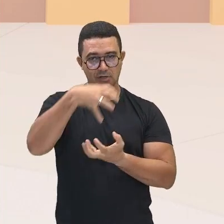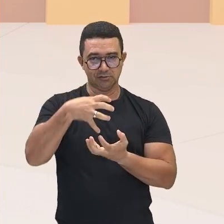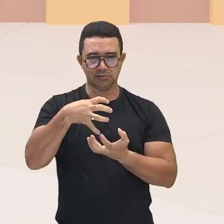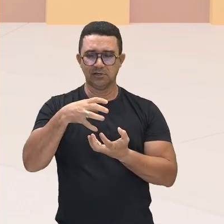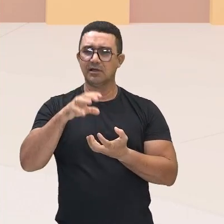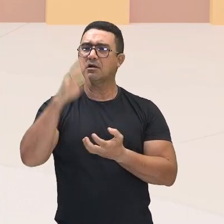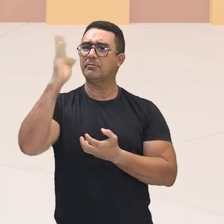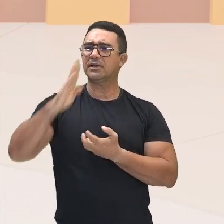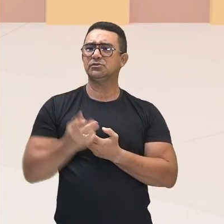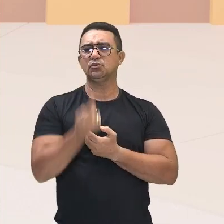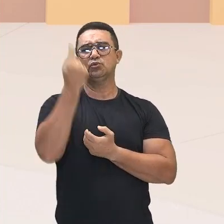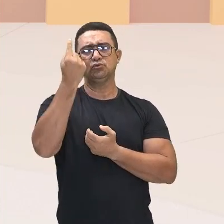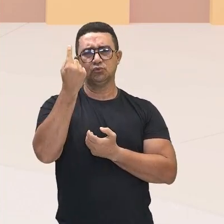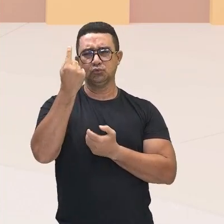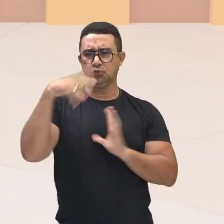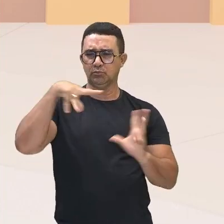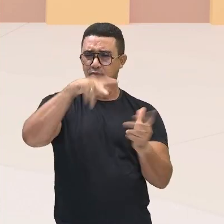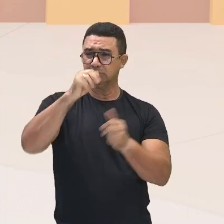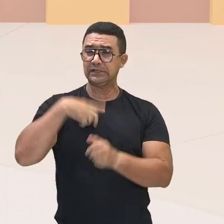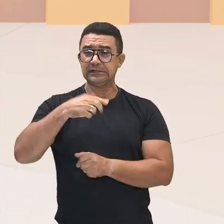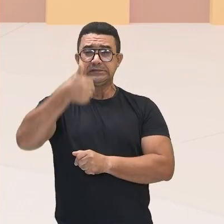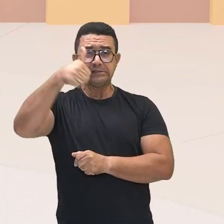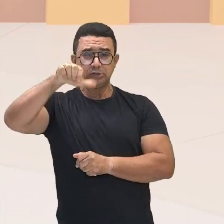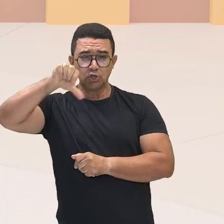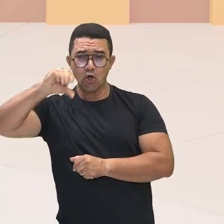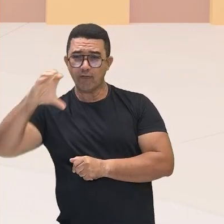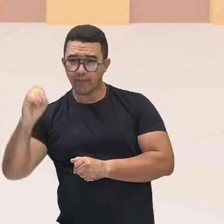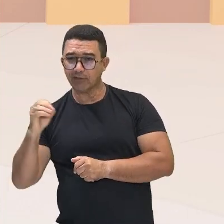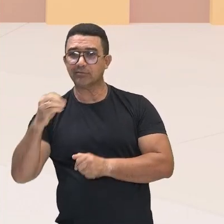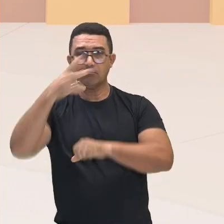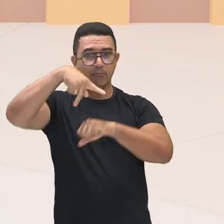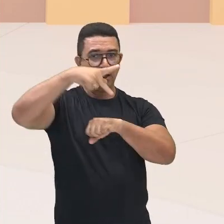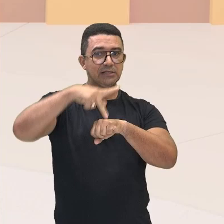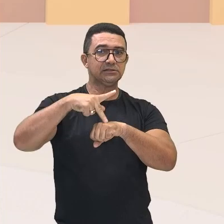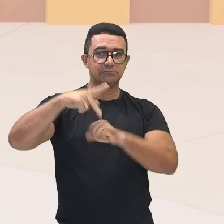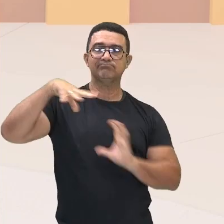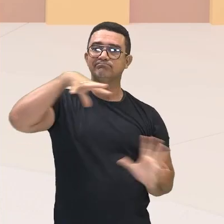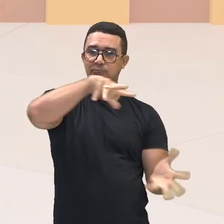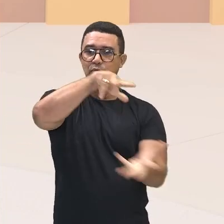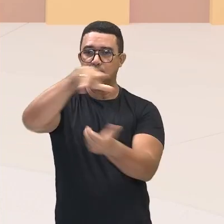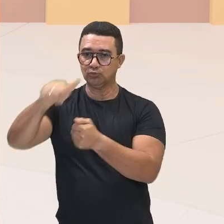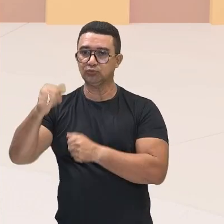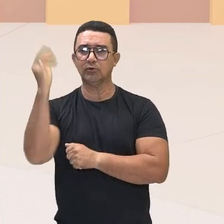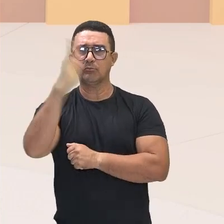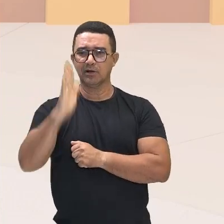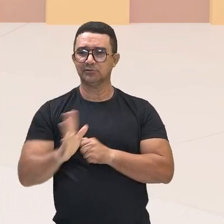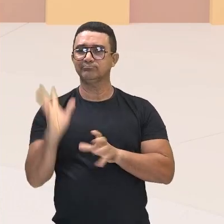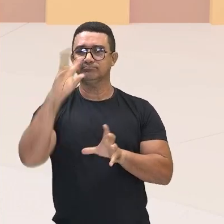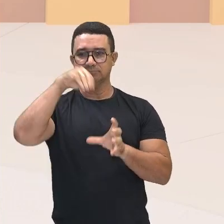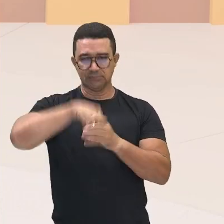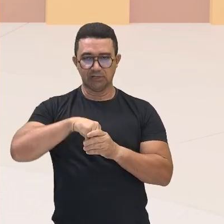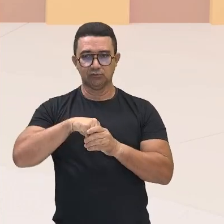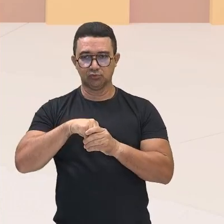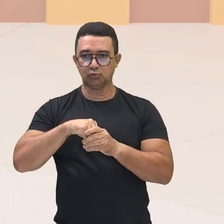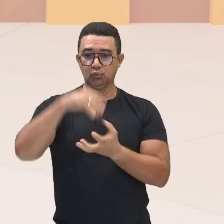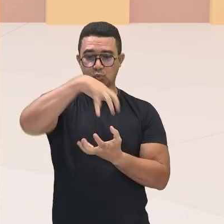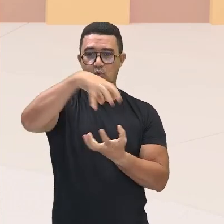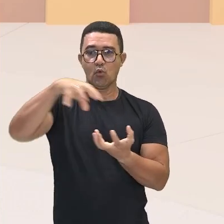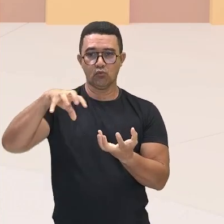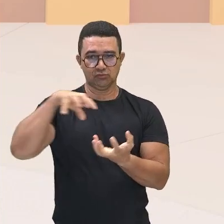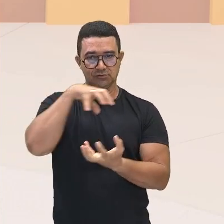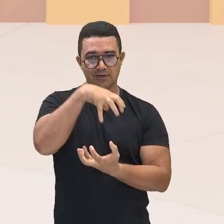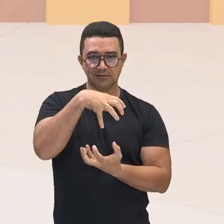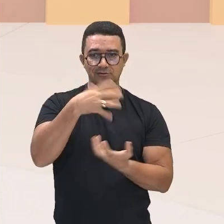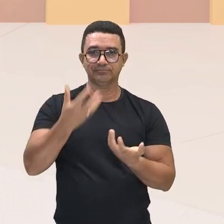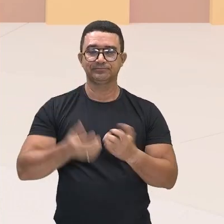mundo, existem mais de 190 países ao redor do nosso planeta. E o Brasil faz parte de um desses continentes. E